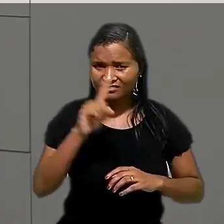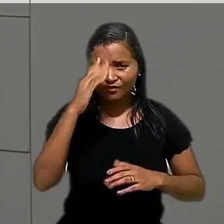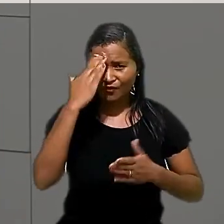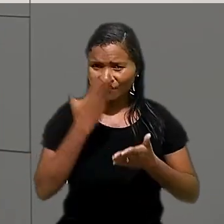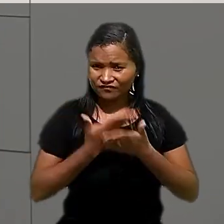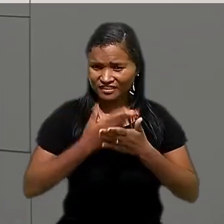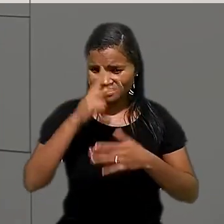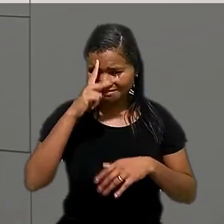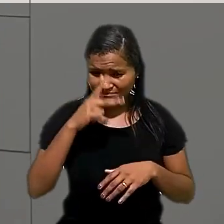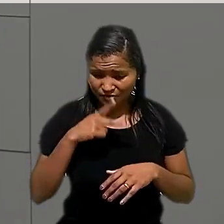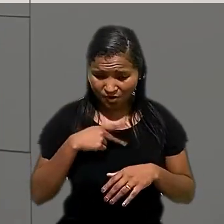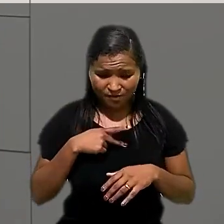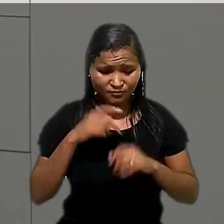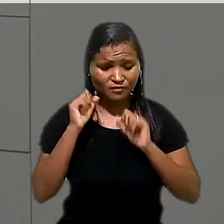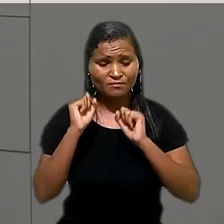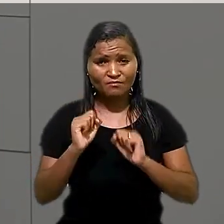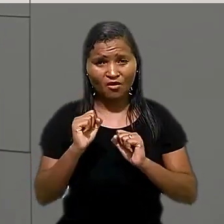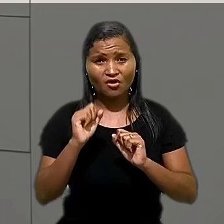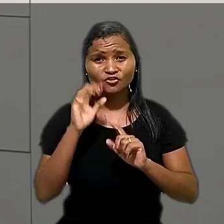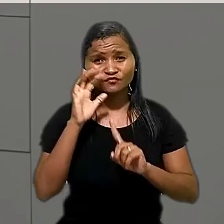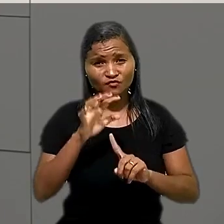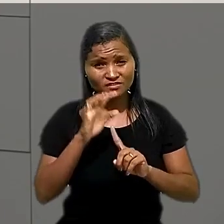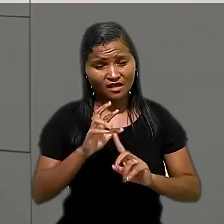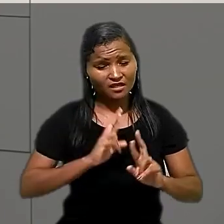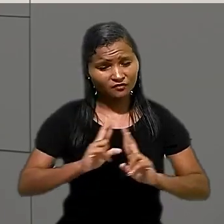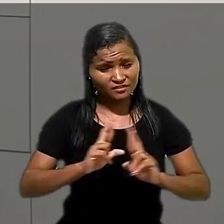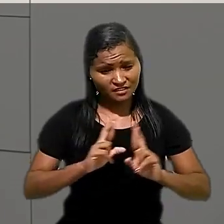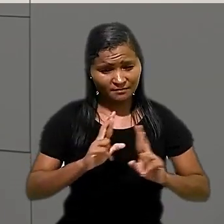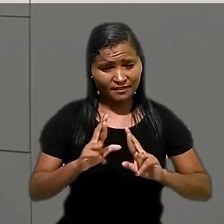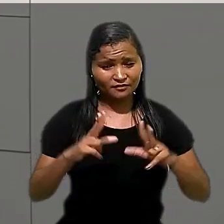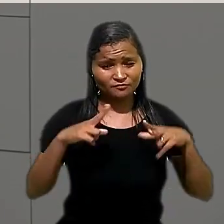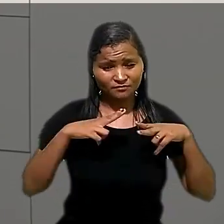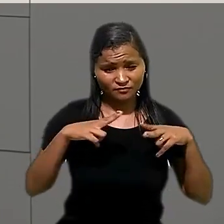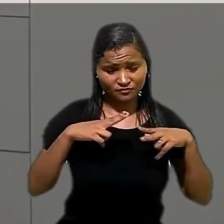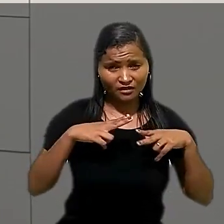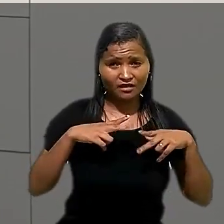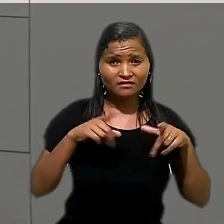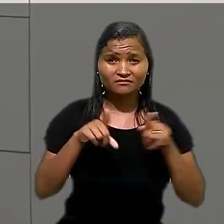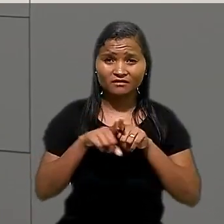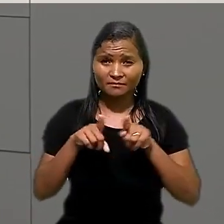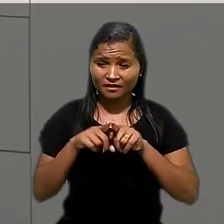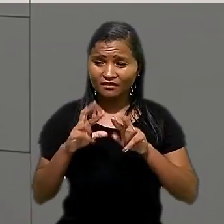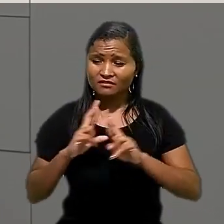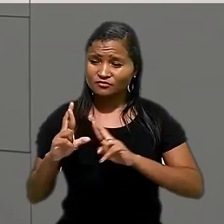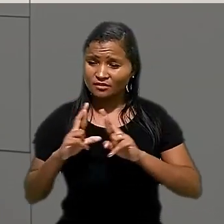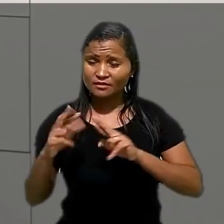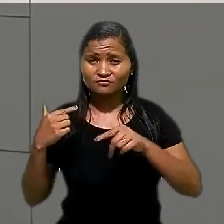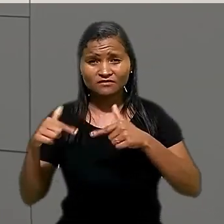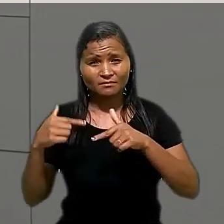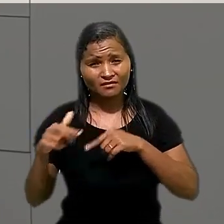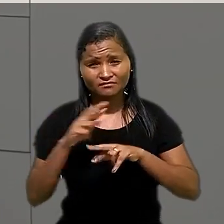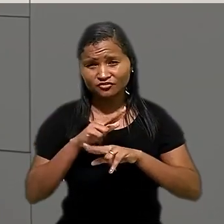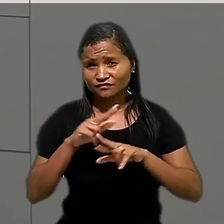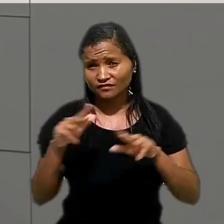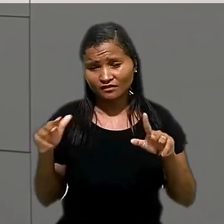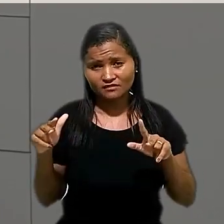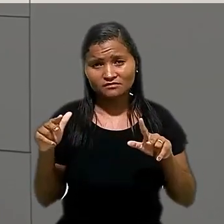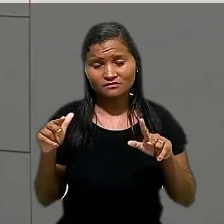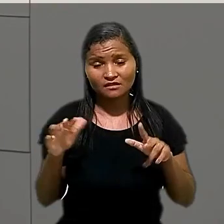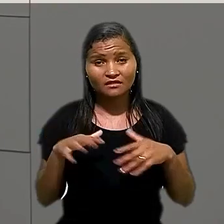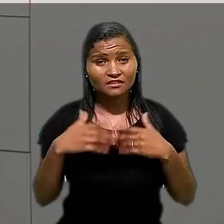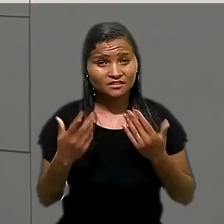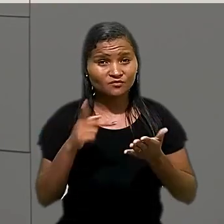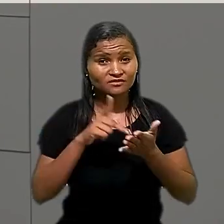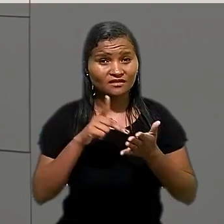em si mesma que pode afetar os relacionamentos interpessoais como os relacionamentos no trabalho de n maneiras